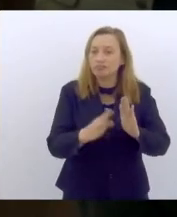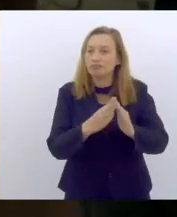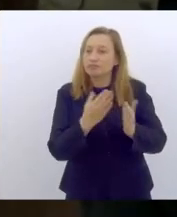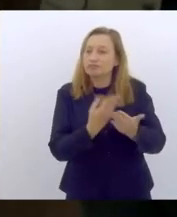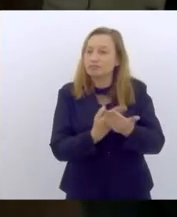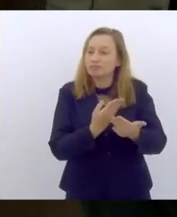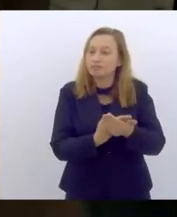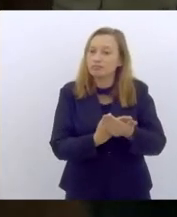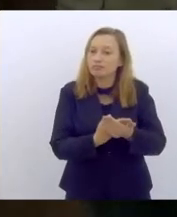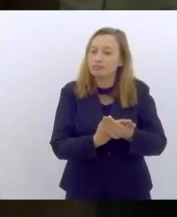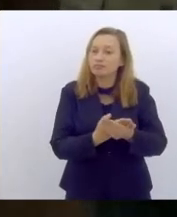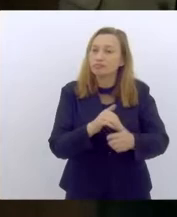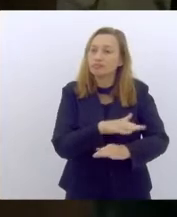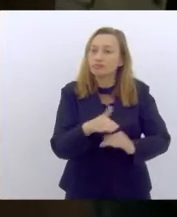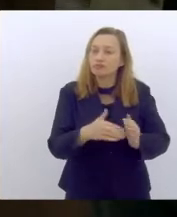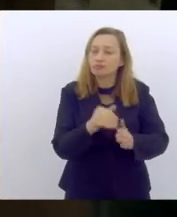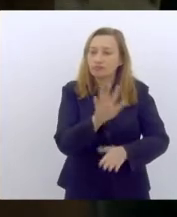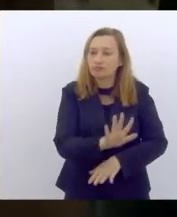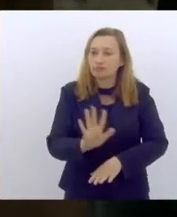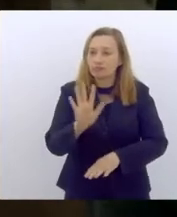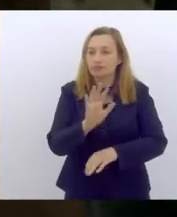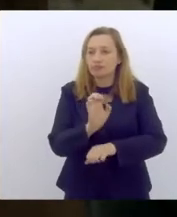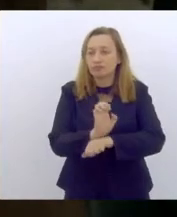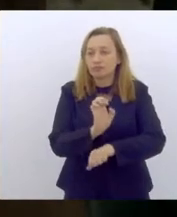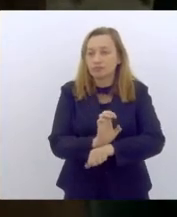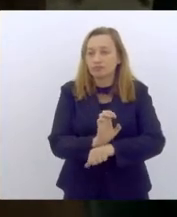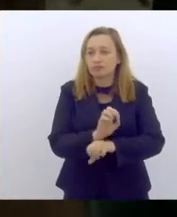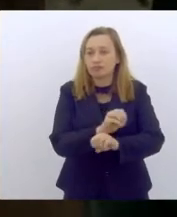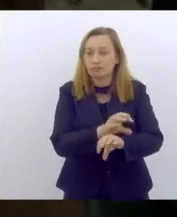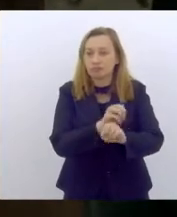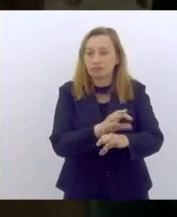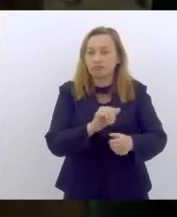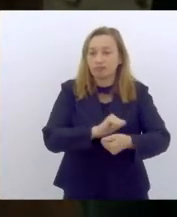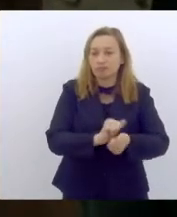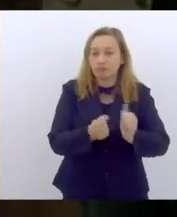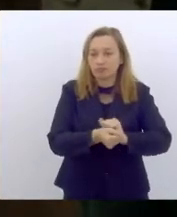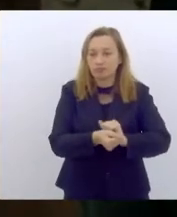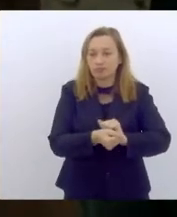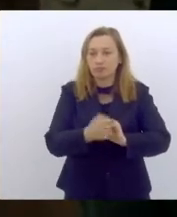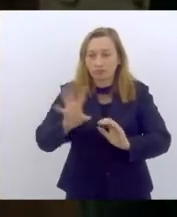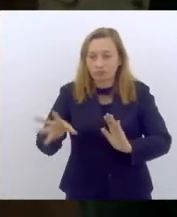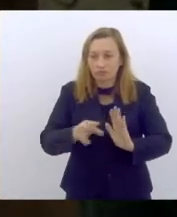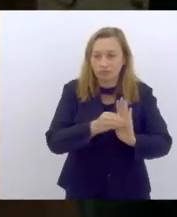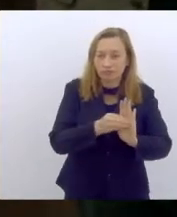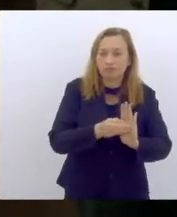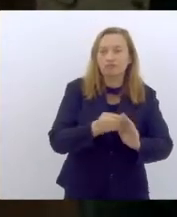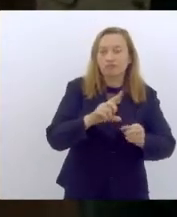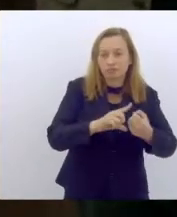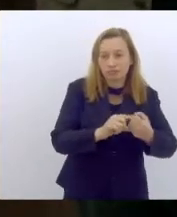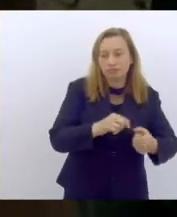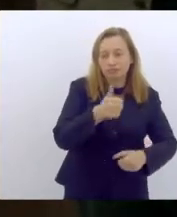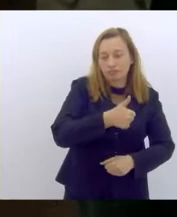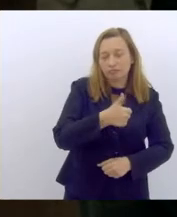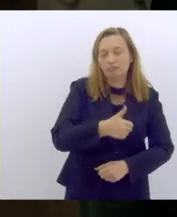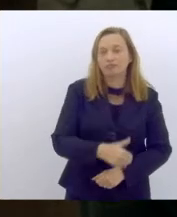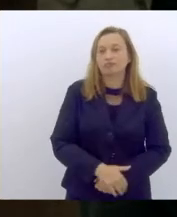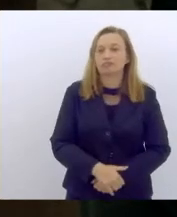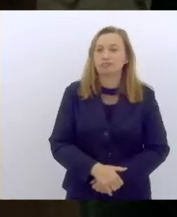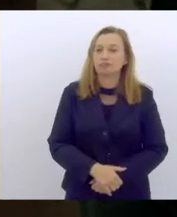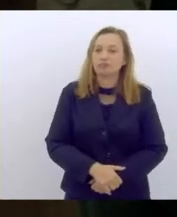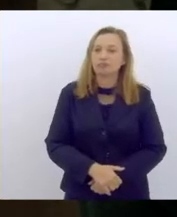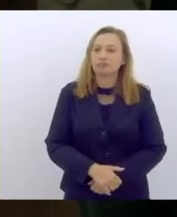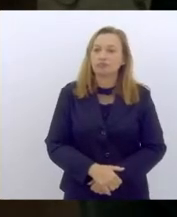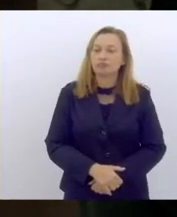das escolas de toda a rede estadual de ensino é adaptando a ementa o artigo primeiro é ementa